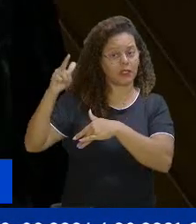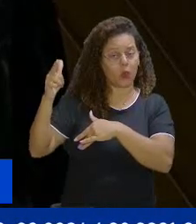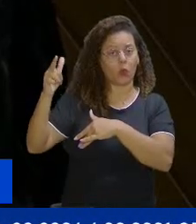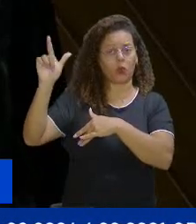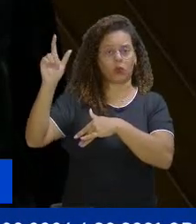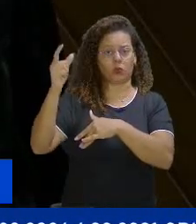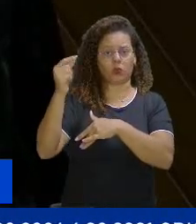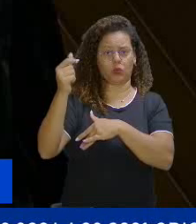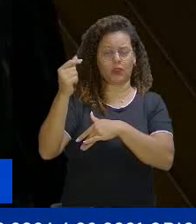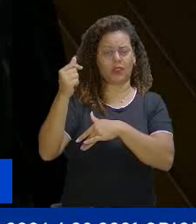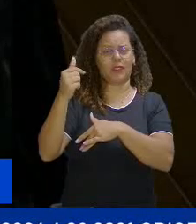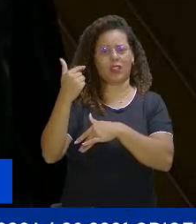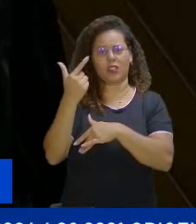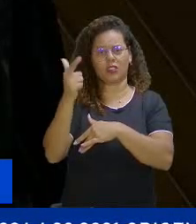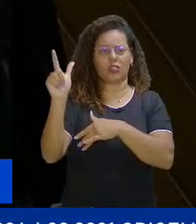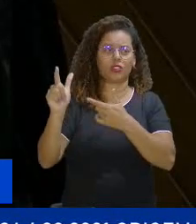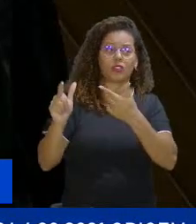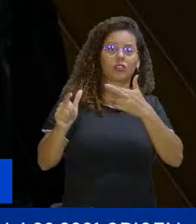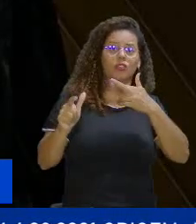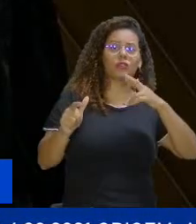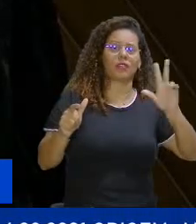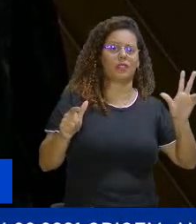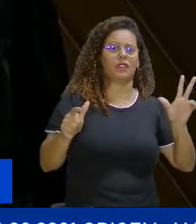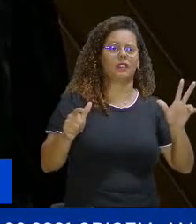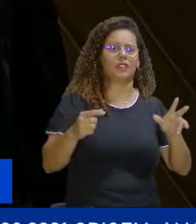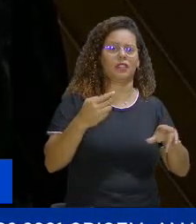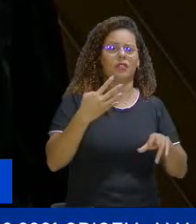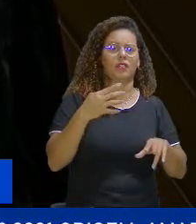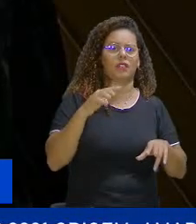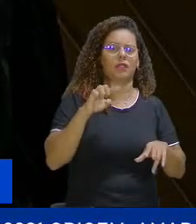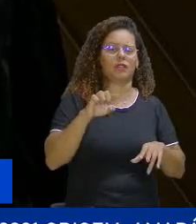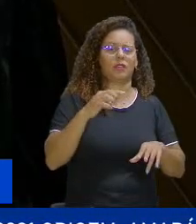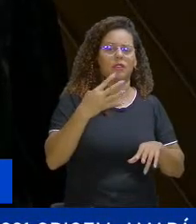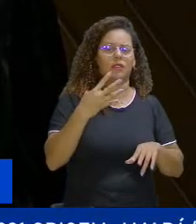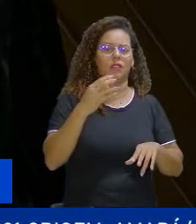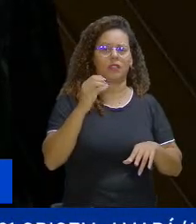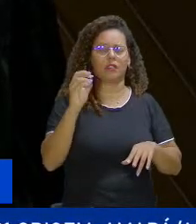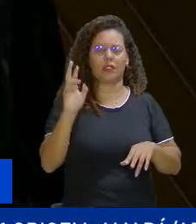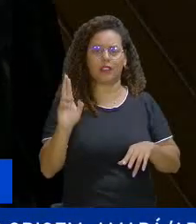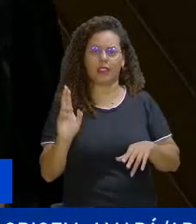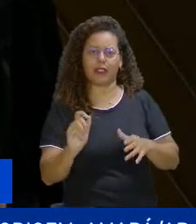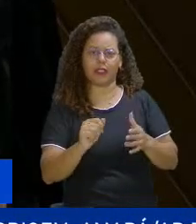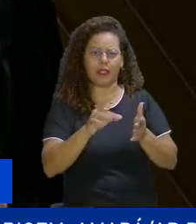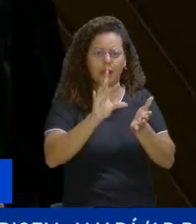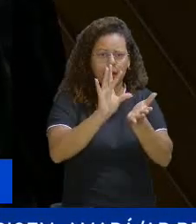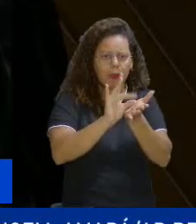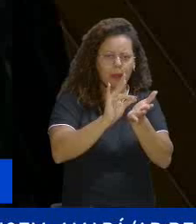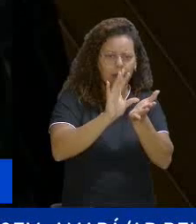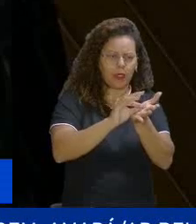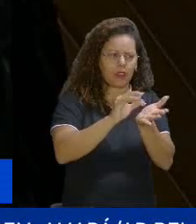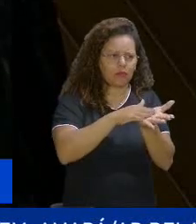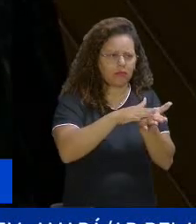valor Permanece de o fato foco no elevado com juiz adesivo, Anselmo Gonçalves. R$ 4.440 e material impresso, R$